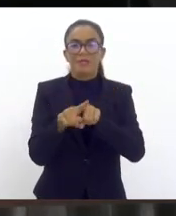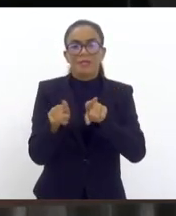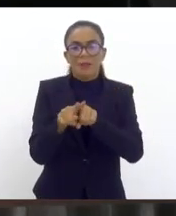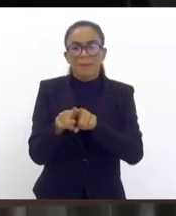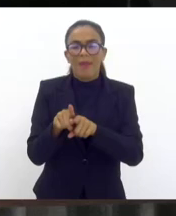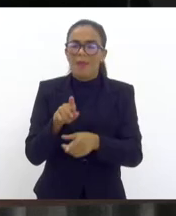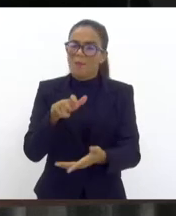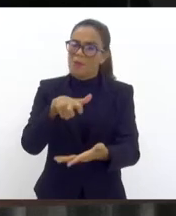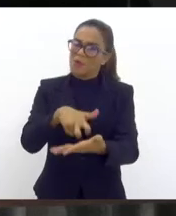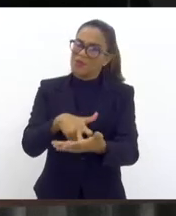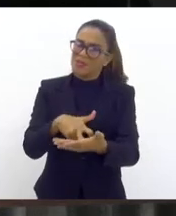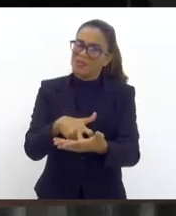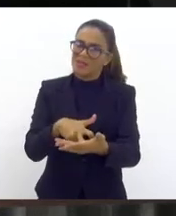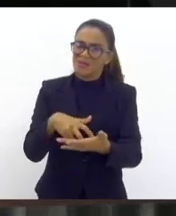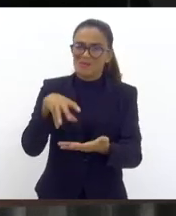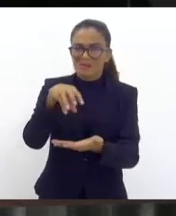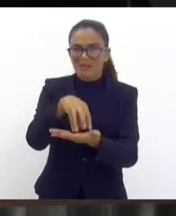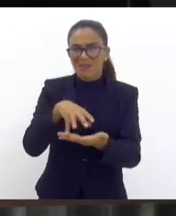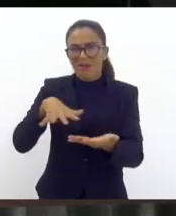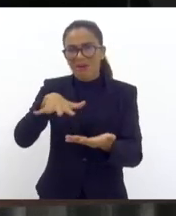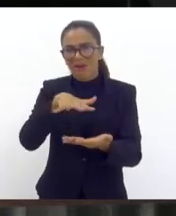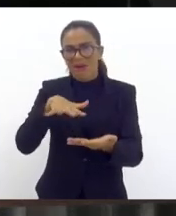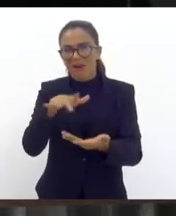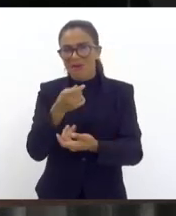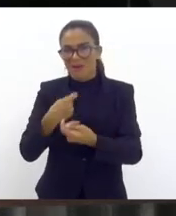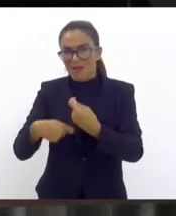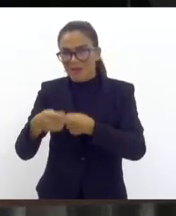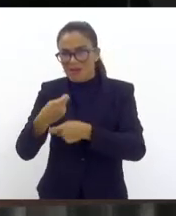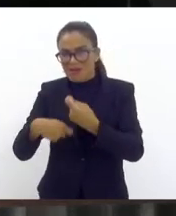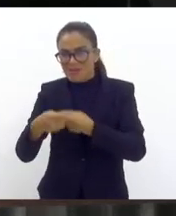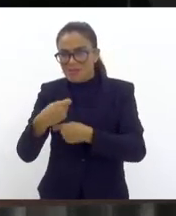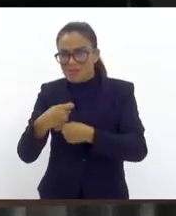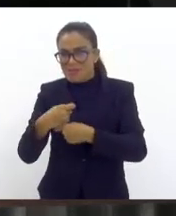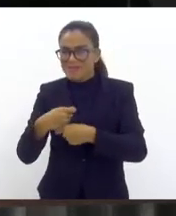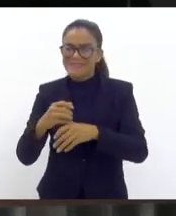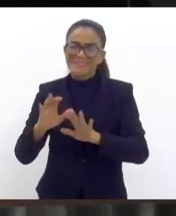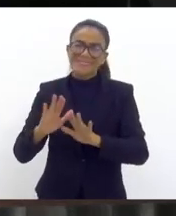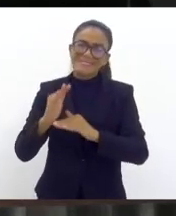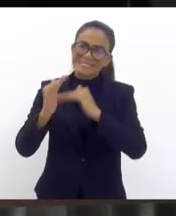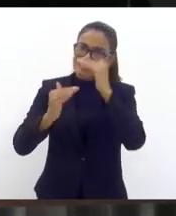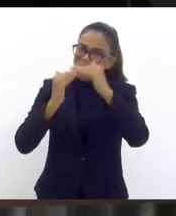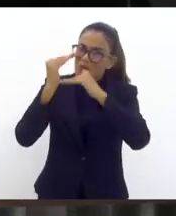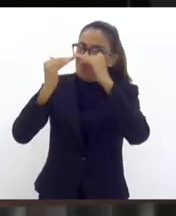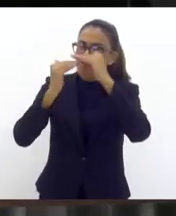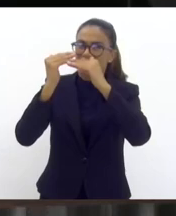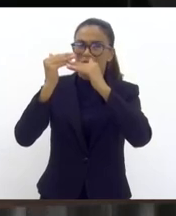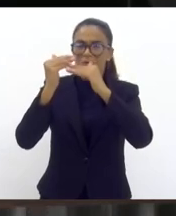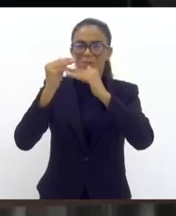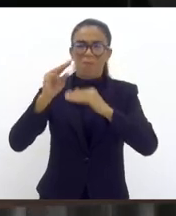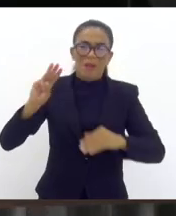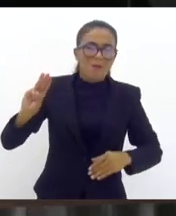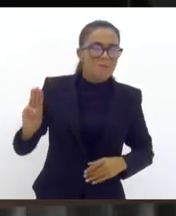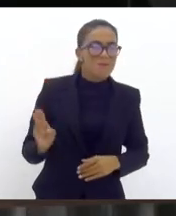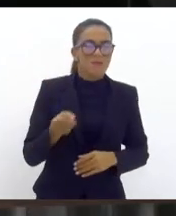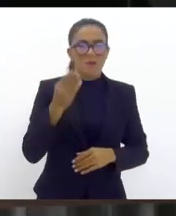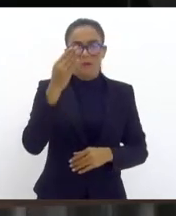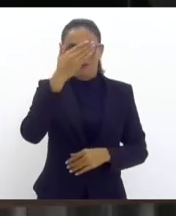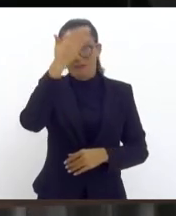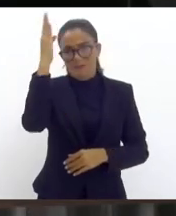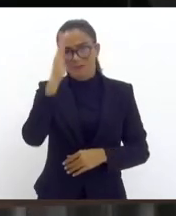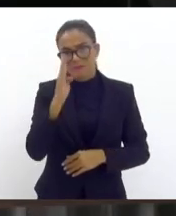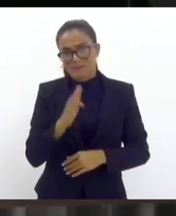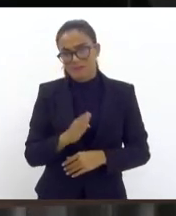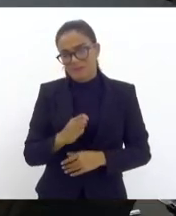punir setores da economia que geram renda e desenvolvimento para milhões de brasileiros Muito obrigado